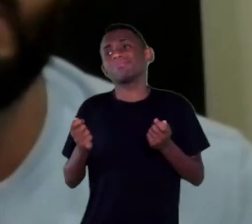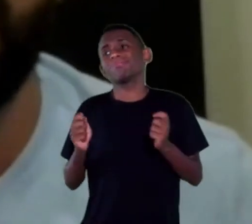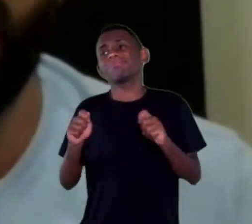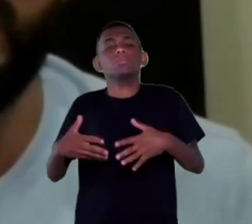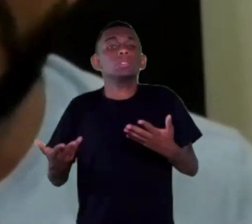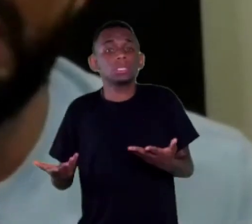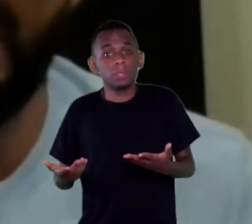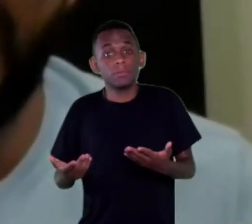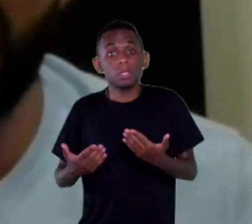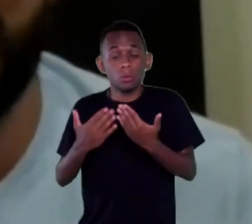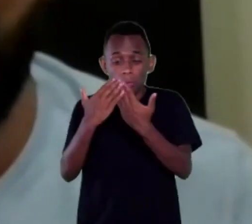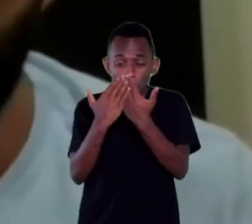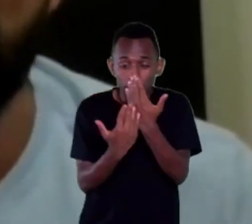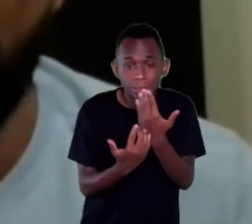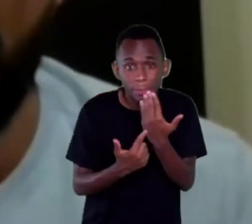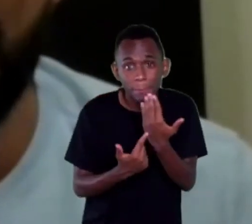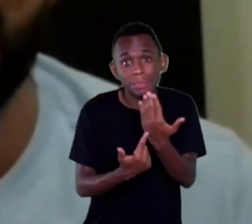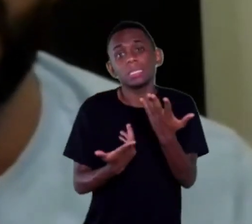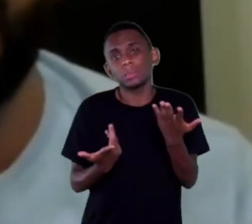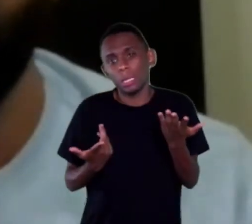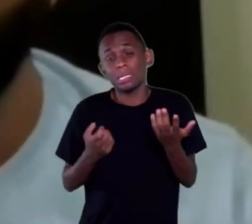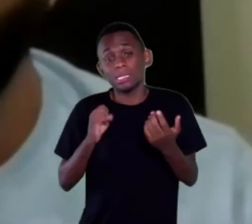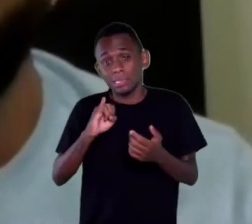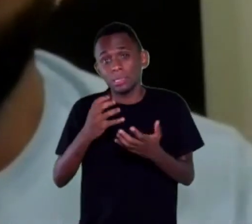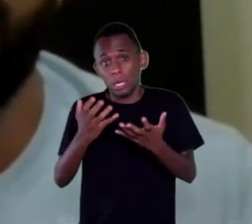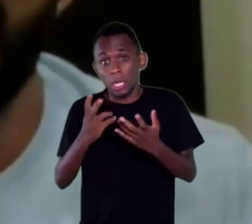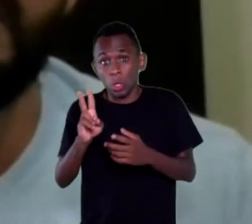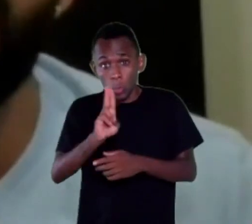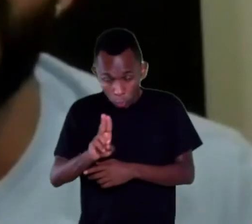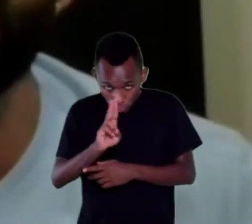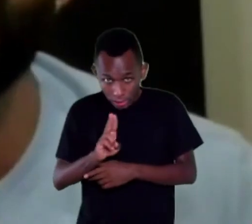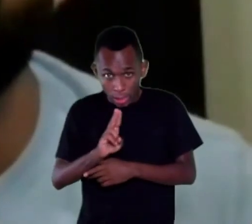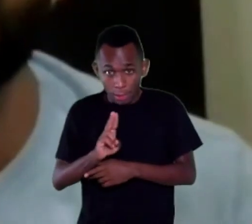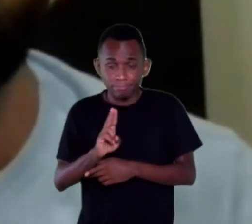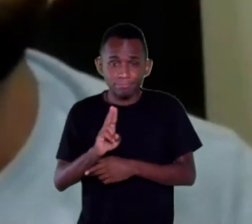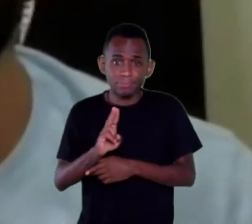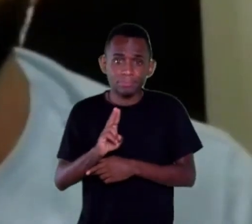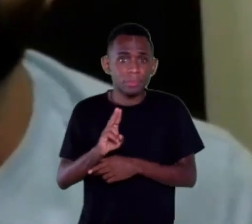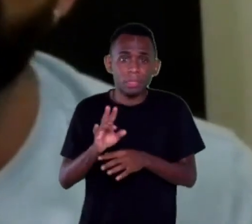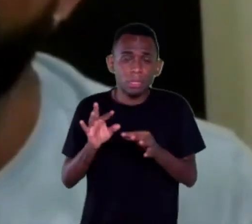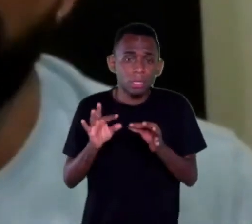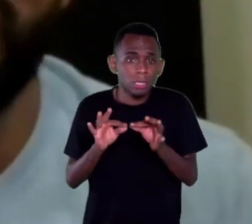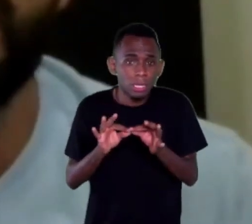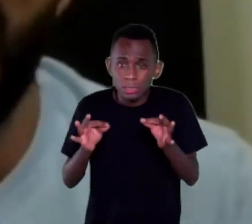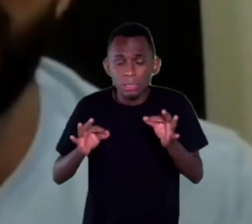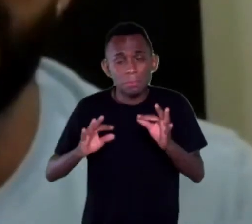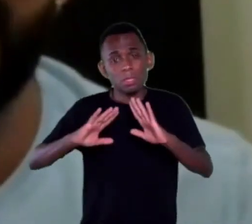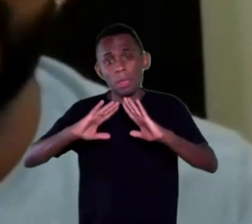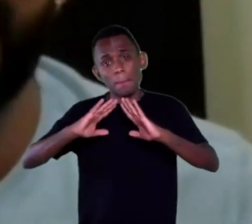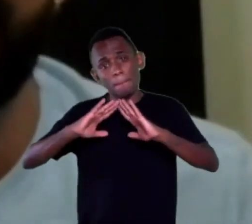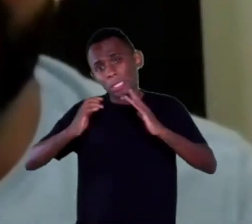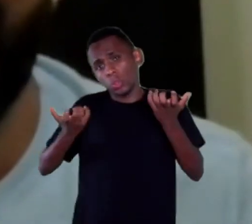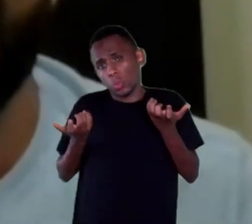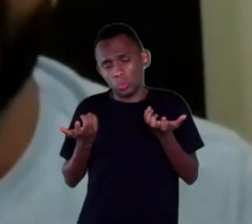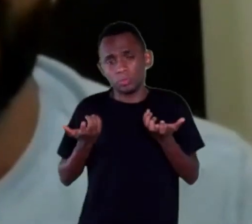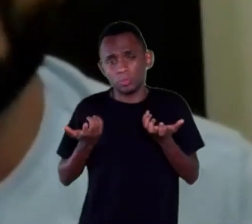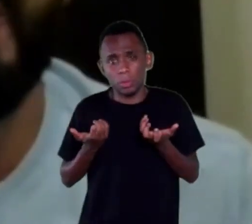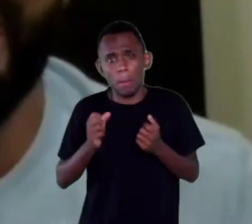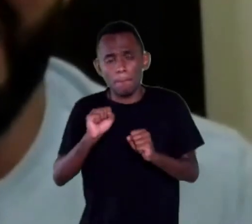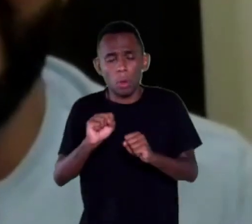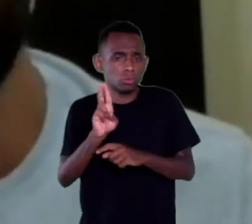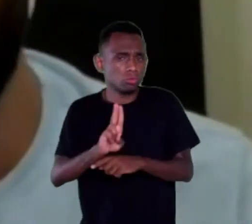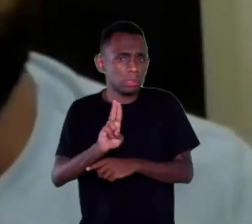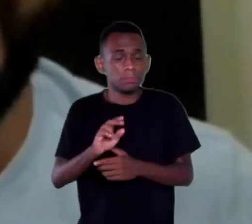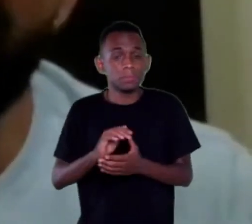ele falou assim, se você quiser usar as duas, é basicamente o que você pediu, pode usar. Então, assim,